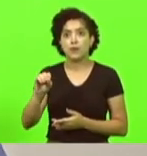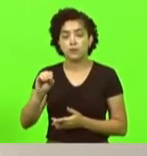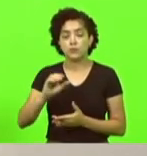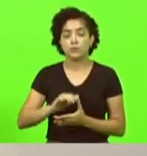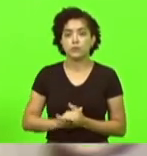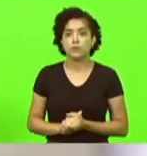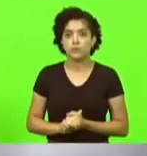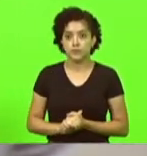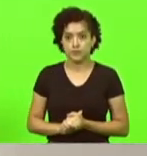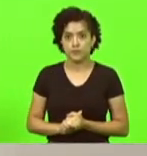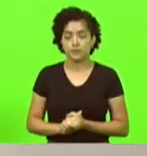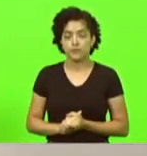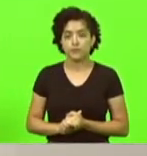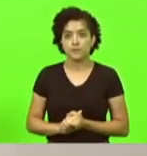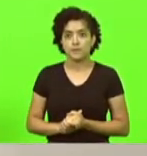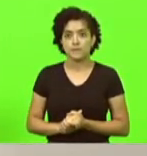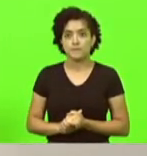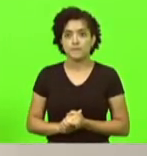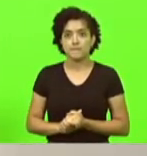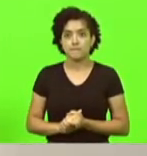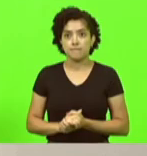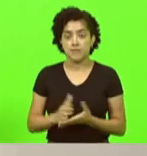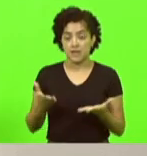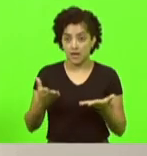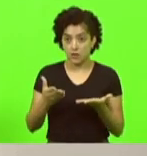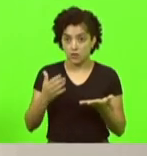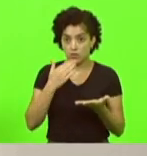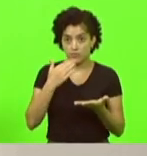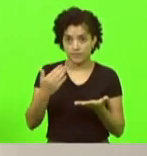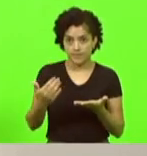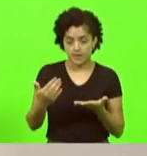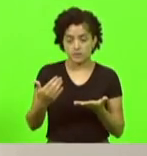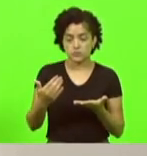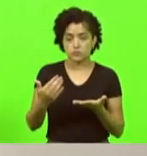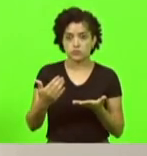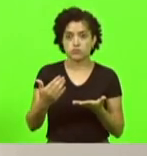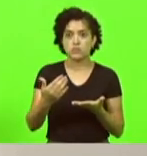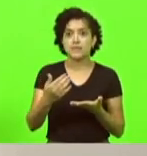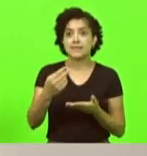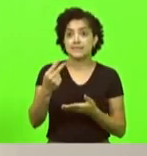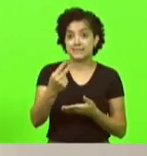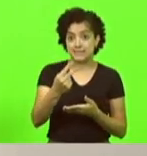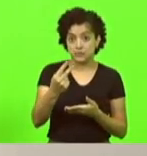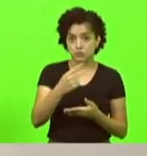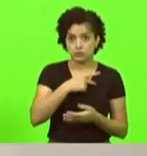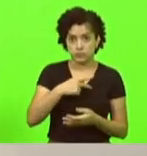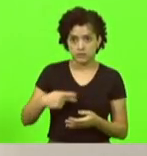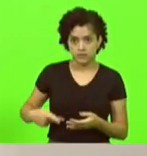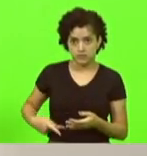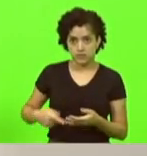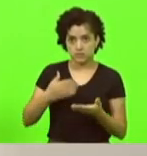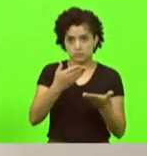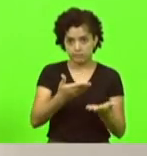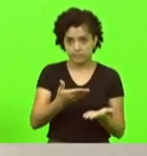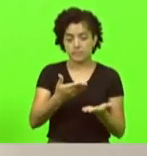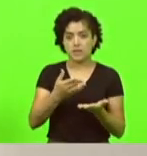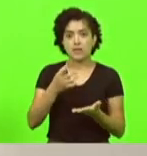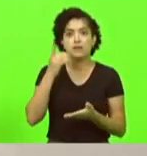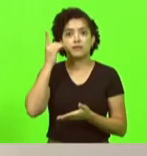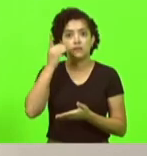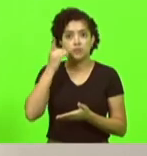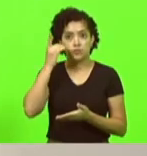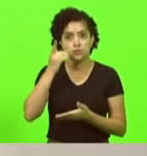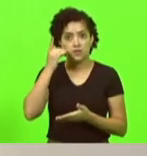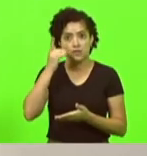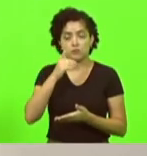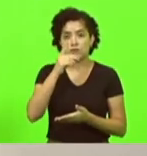a e esse momento Solicito que o 2º vice-presidente Deputado Kennedy Nunes conduz